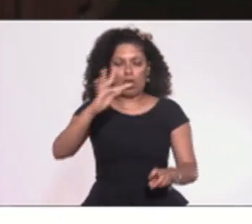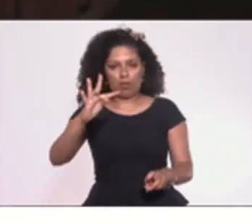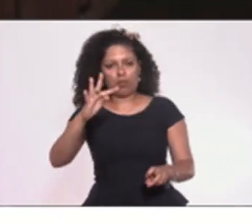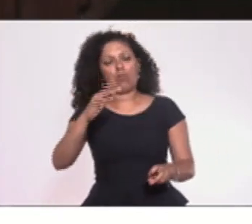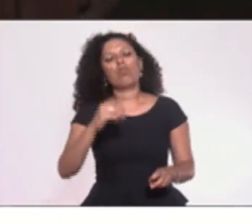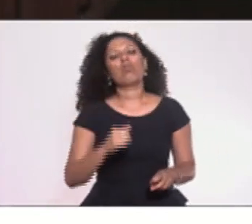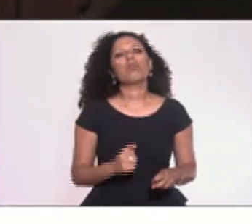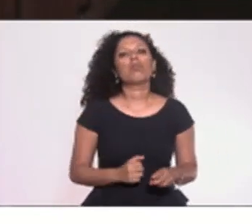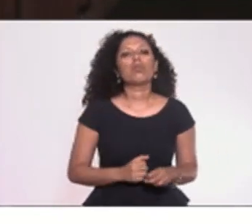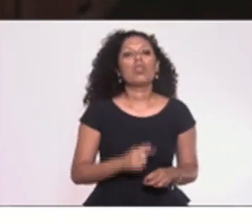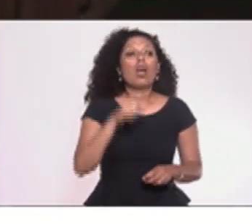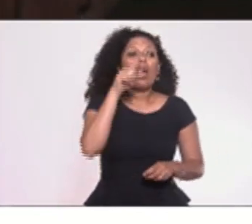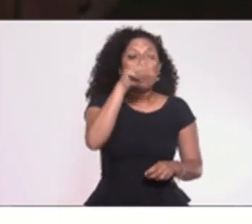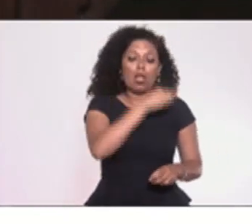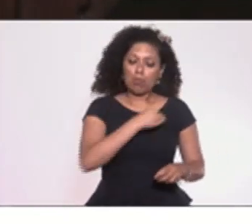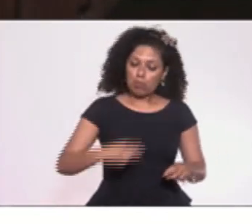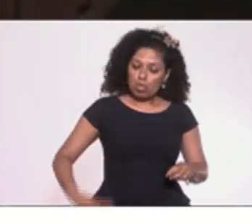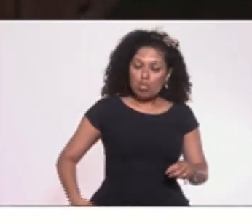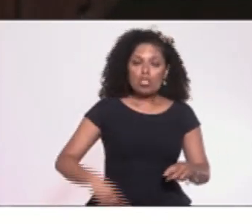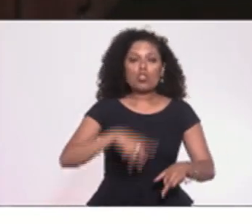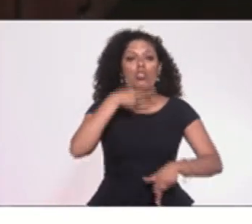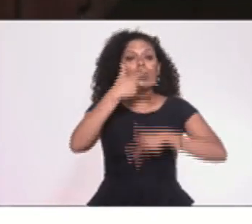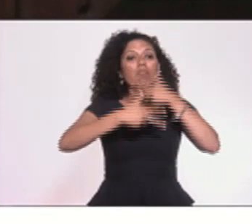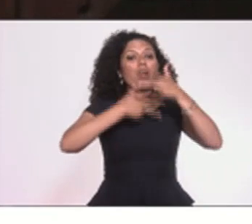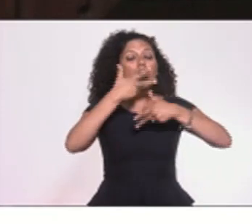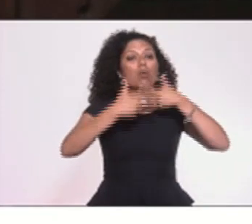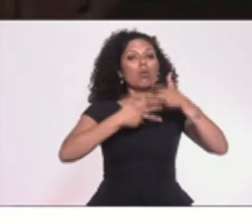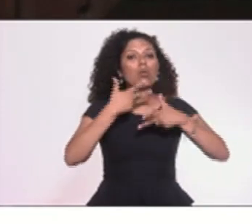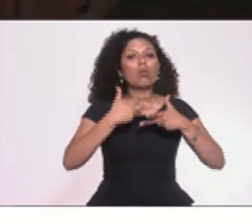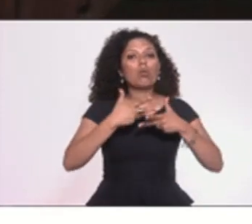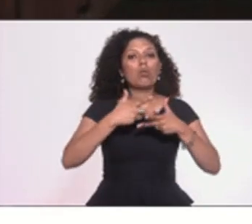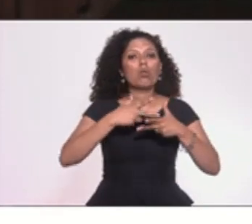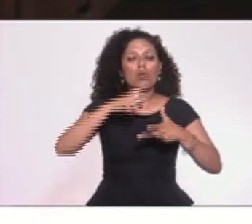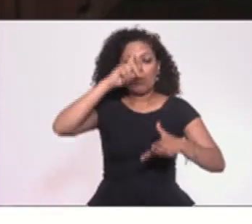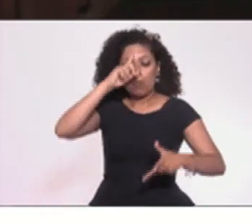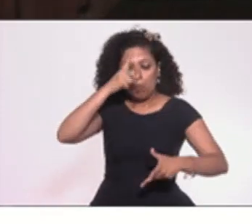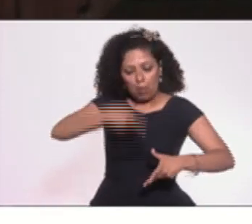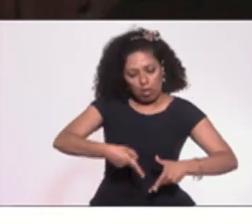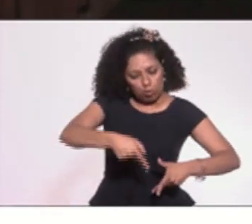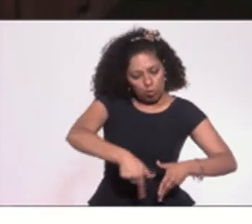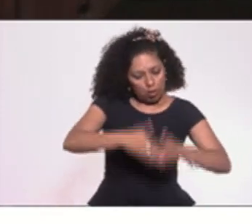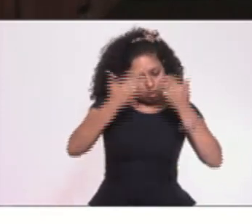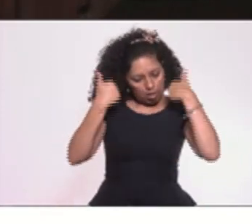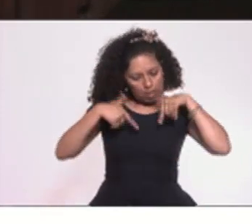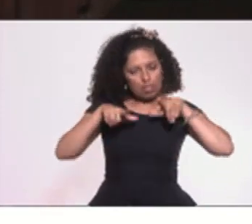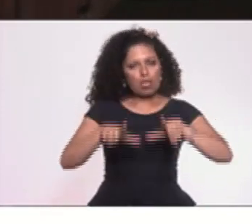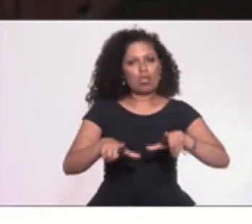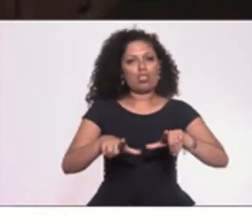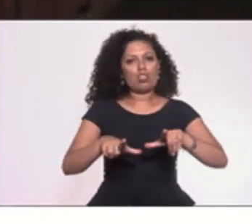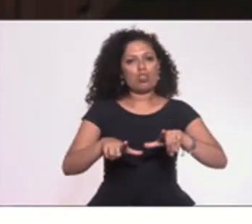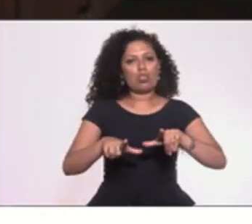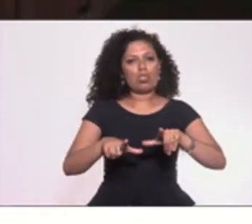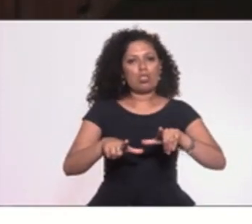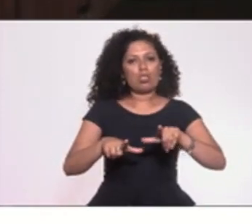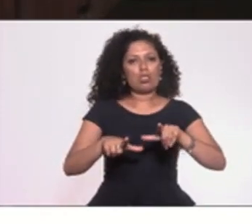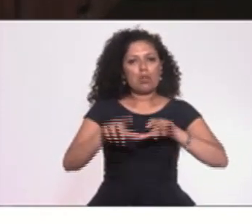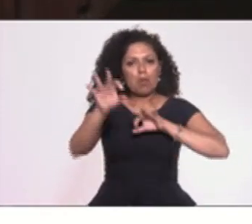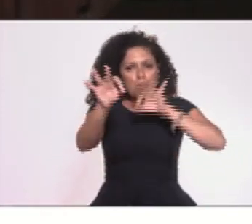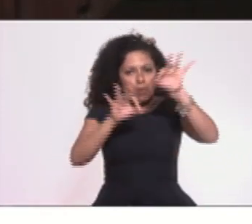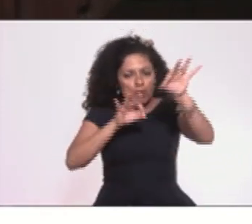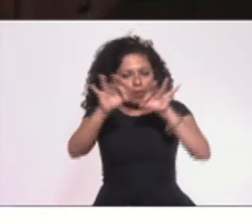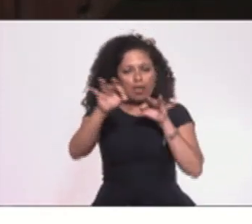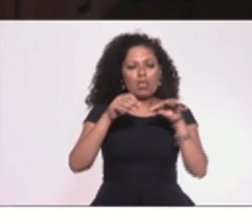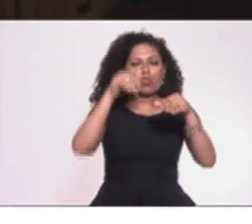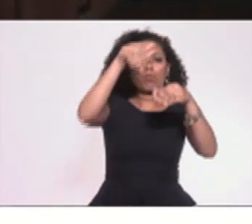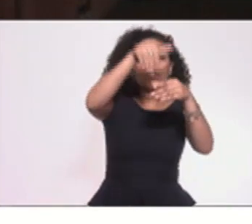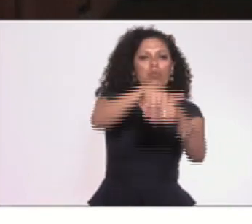Federal, ela determinou que a Assembleia Legislativa promovesse essa